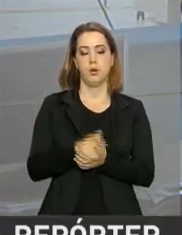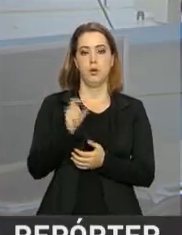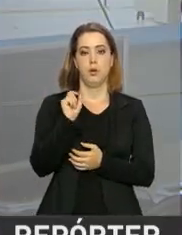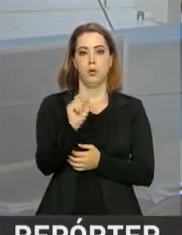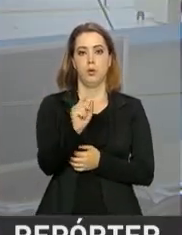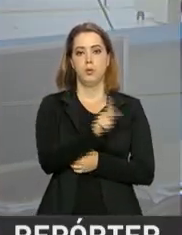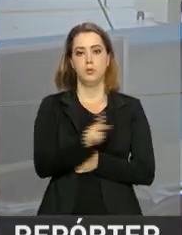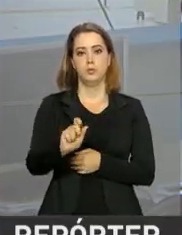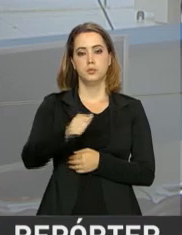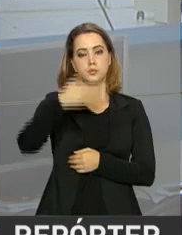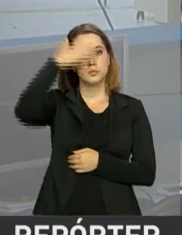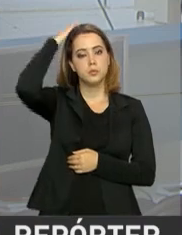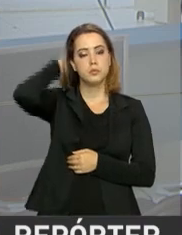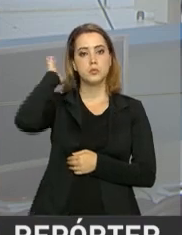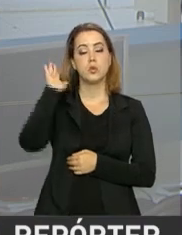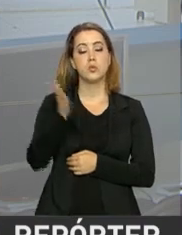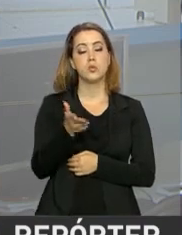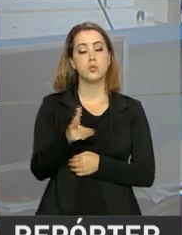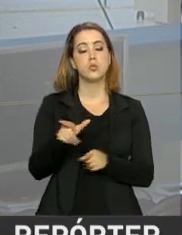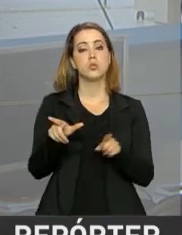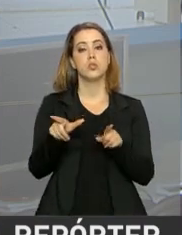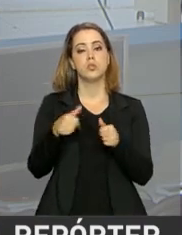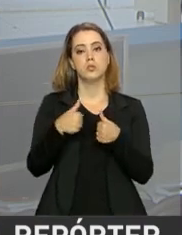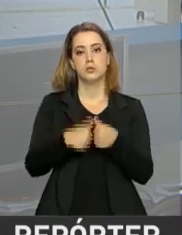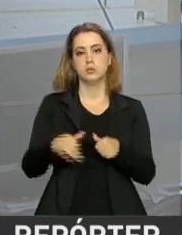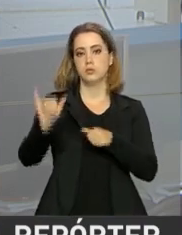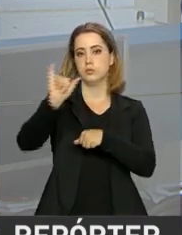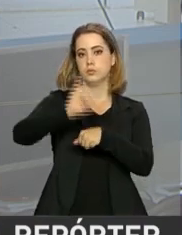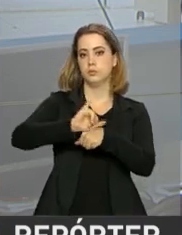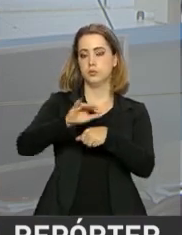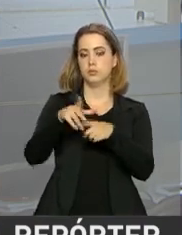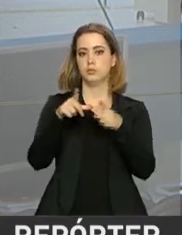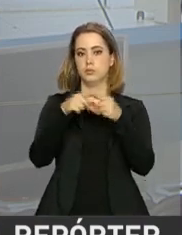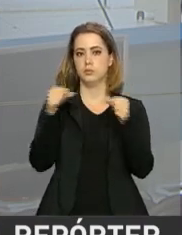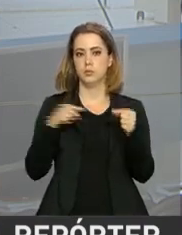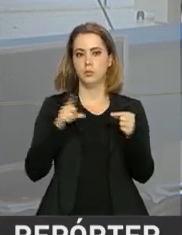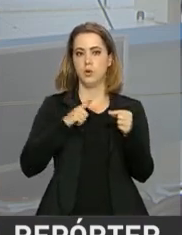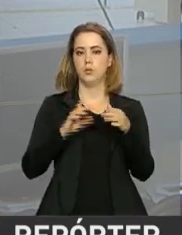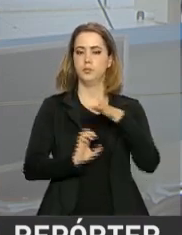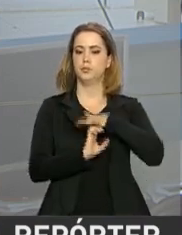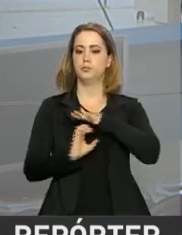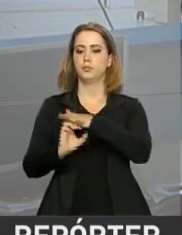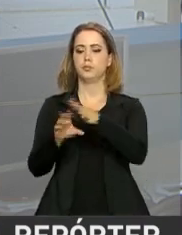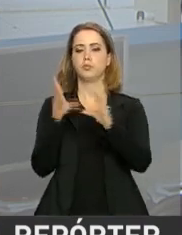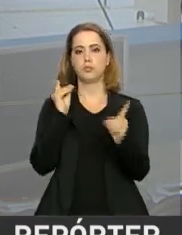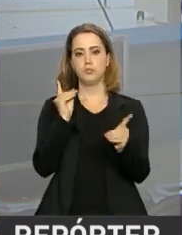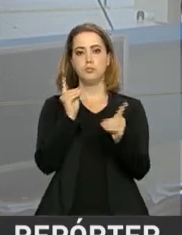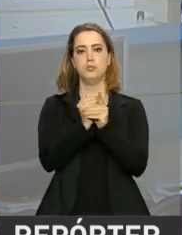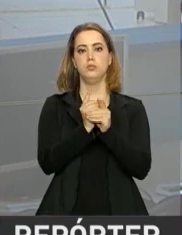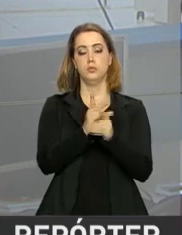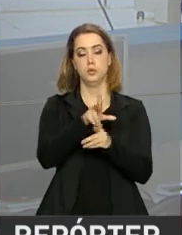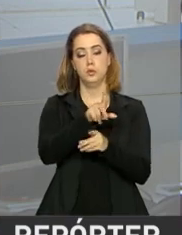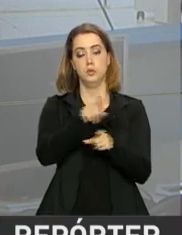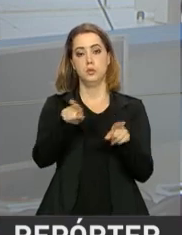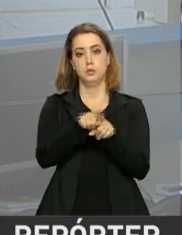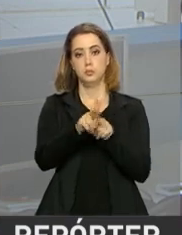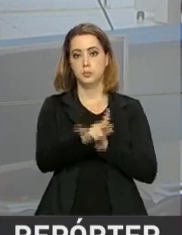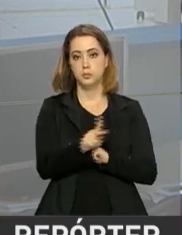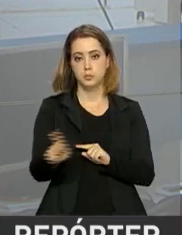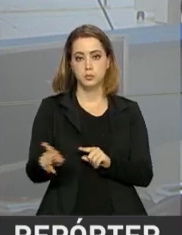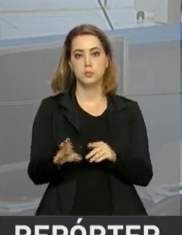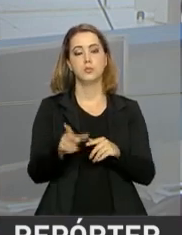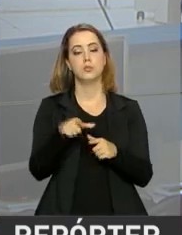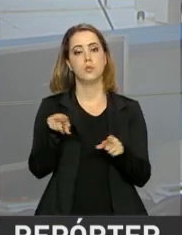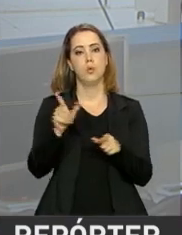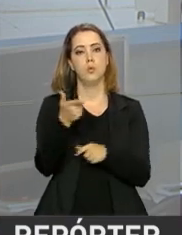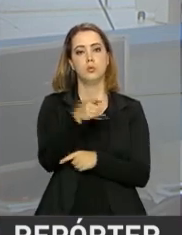na capital japonesa, onde vai participar de encontros bilaterais e terá reuniões com empresários e investidores. Outras informações com o repórter